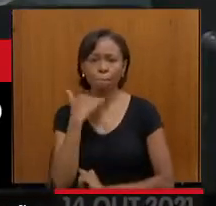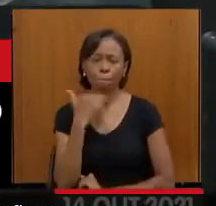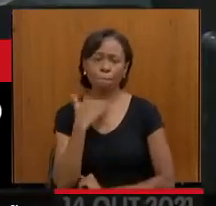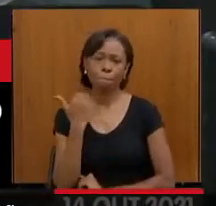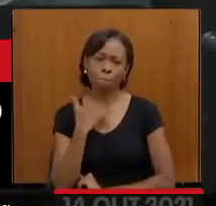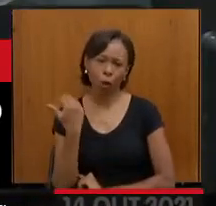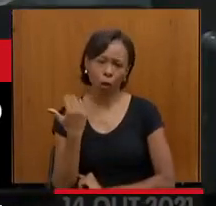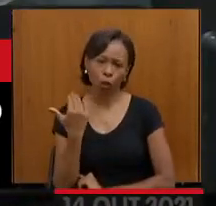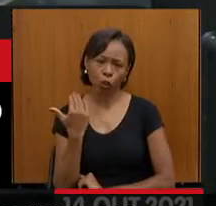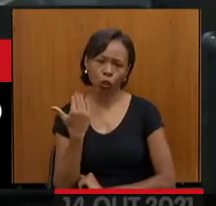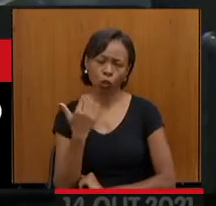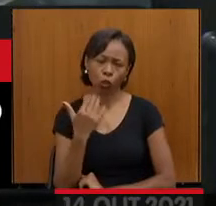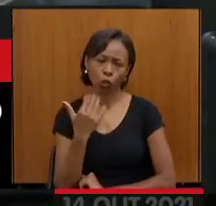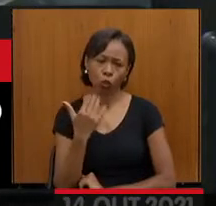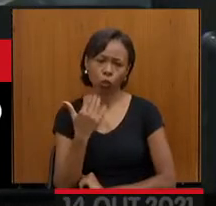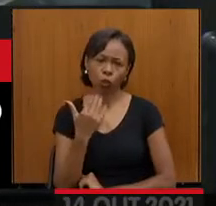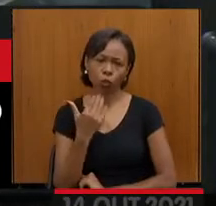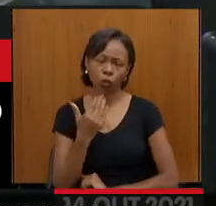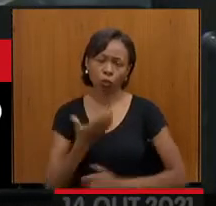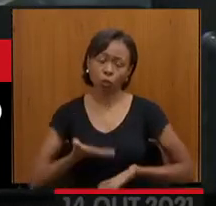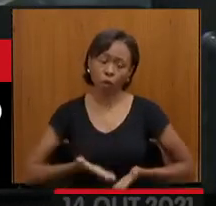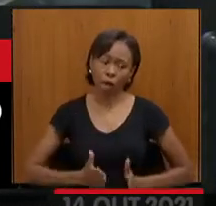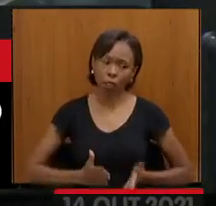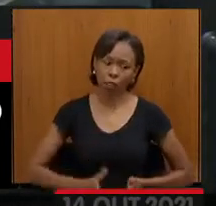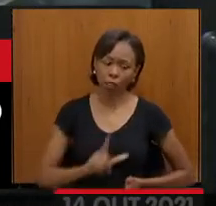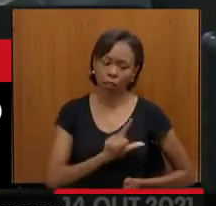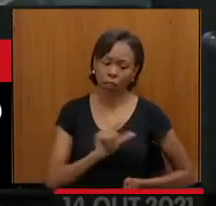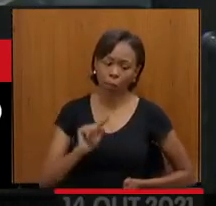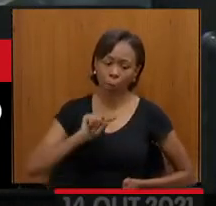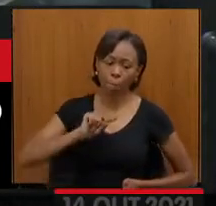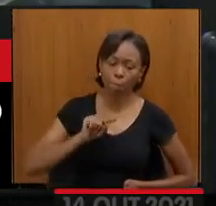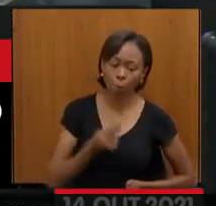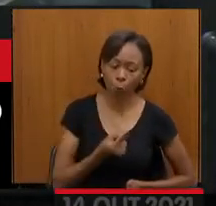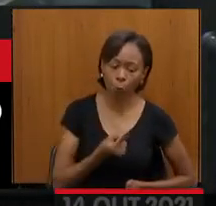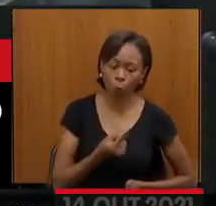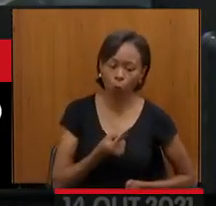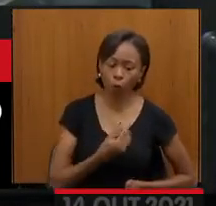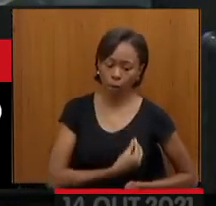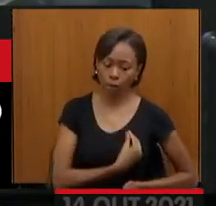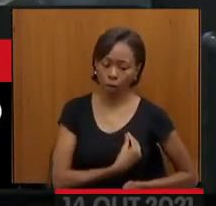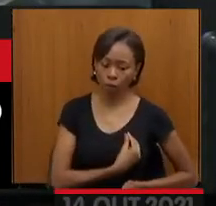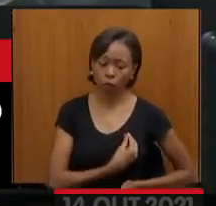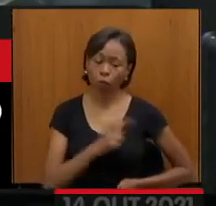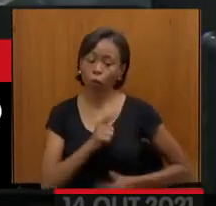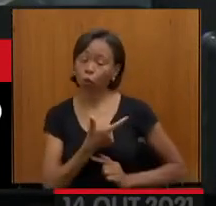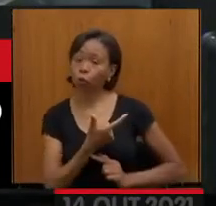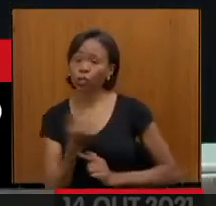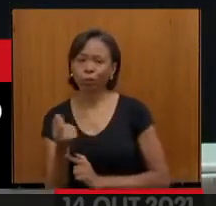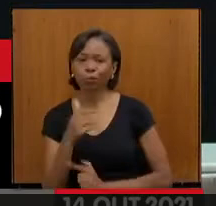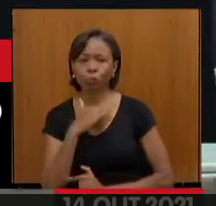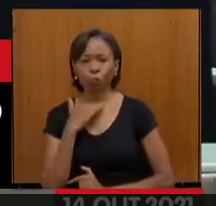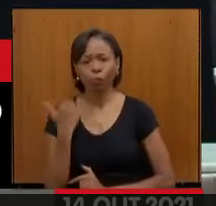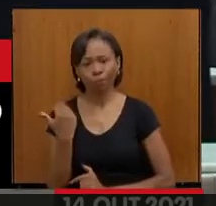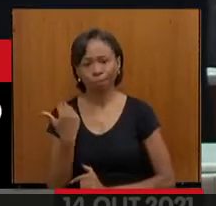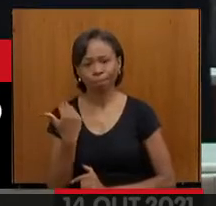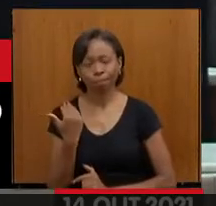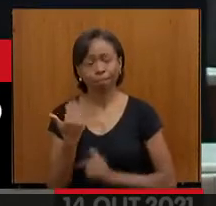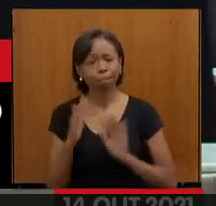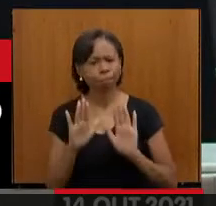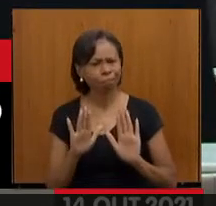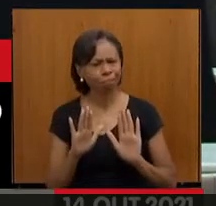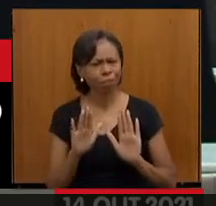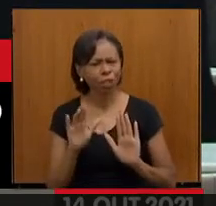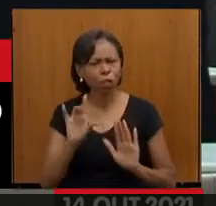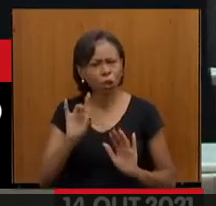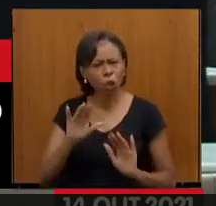por 100 mil, mortes maternas por 100 mil nascidos vivos. Então, significa dizer que não basta apenas olhar para o número da